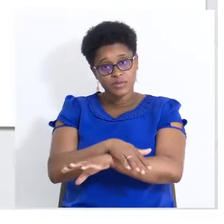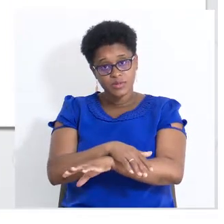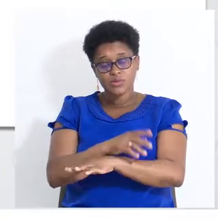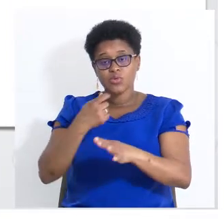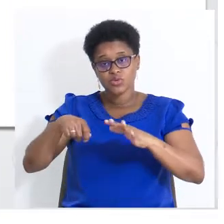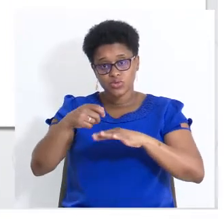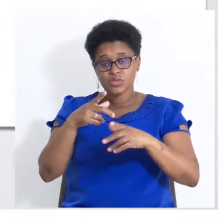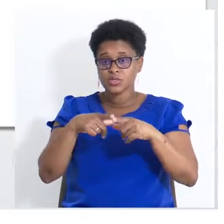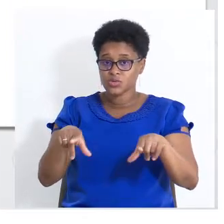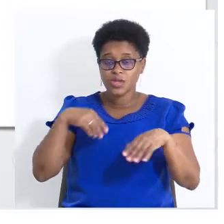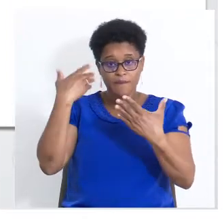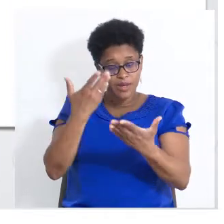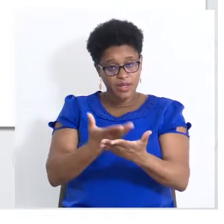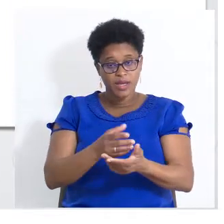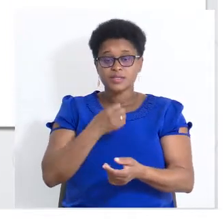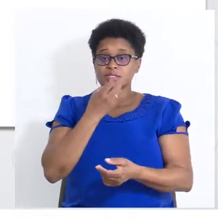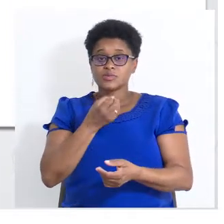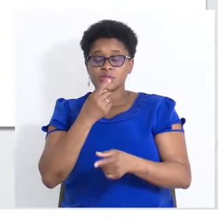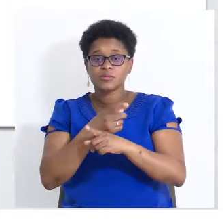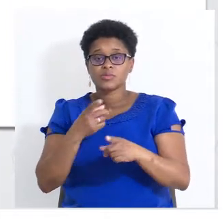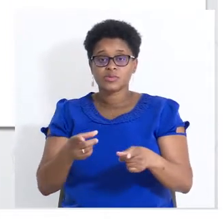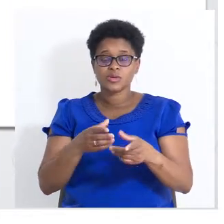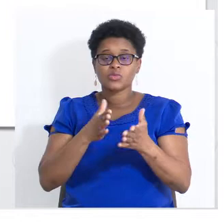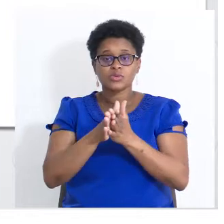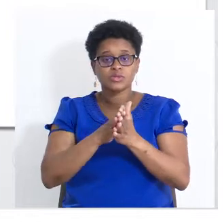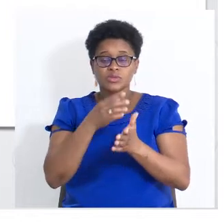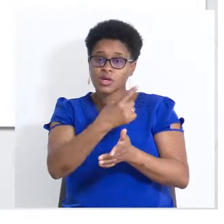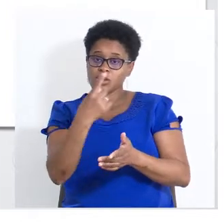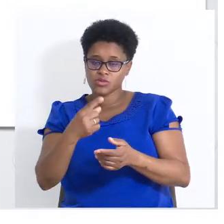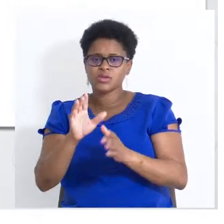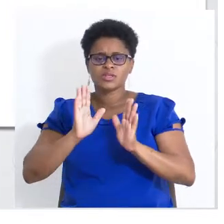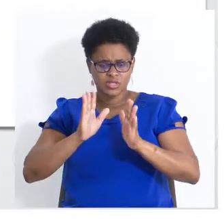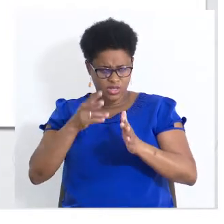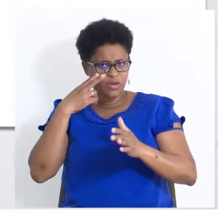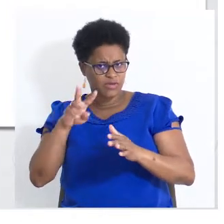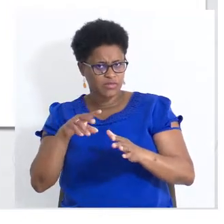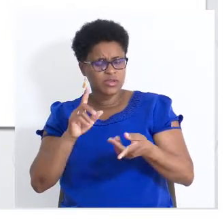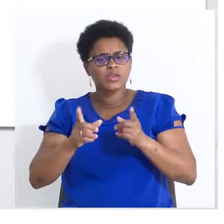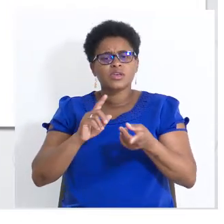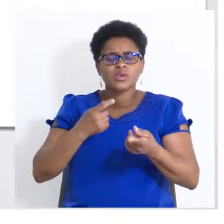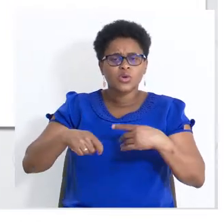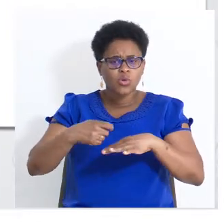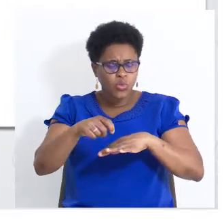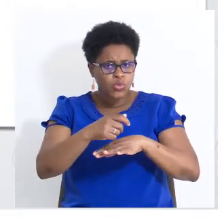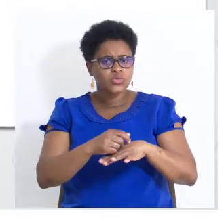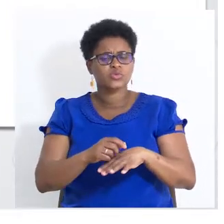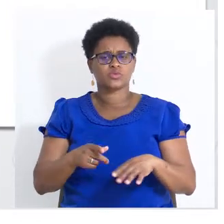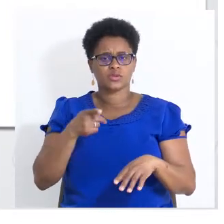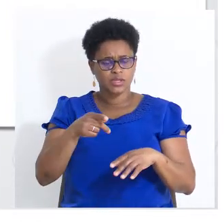publicidade, os recursos linguísticos aplicados e explica as razões do uso de cada um. A gente já viu que